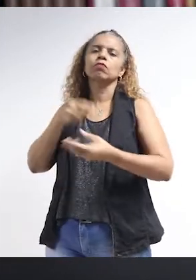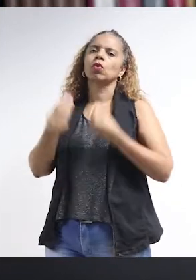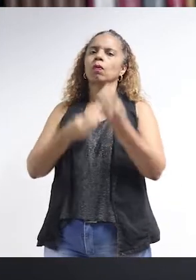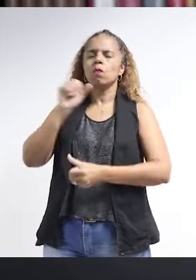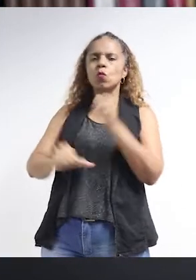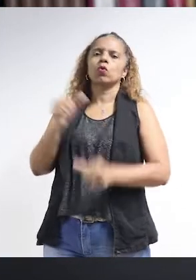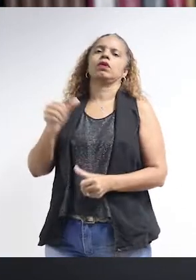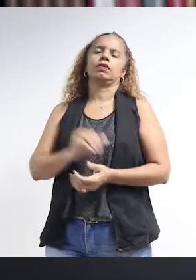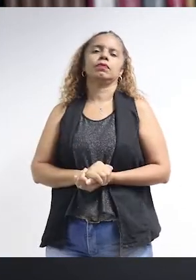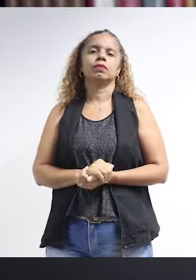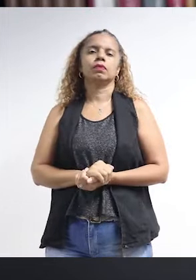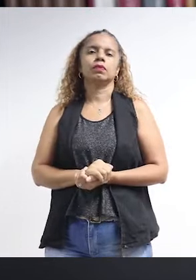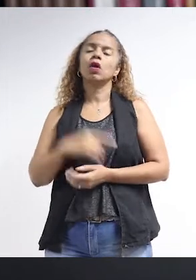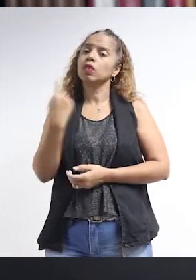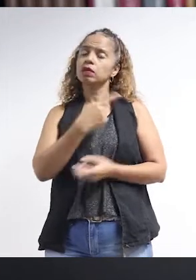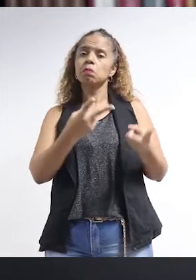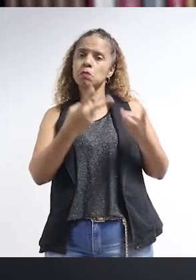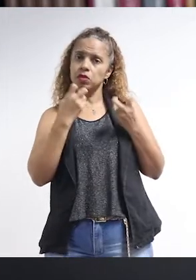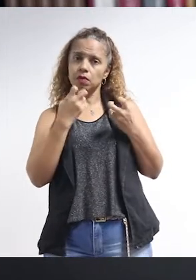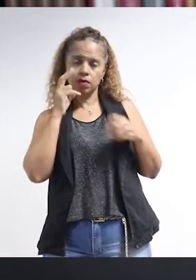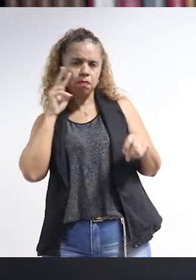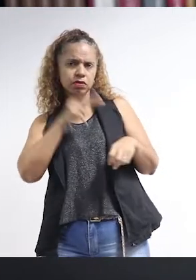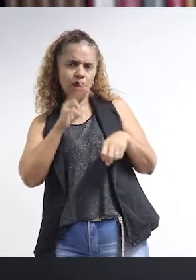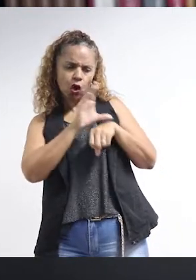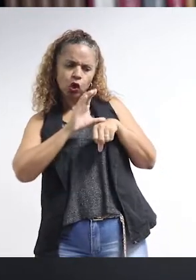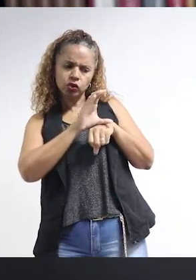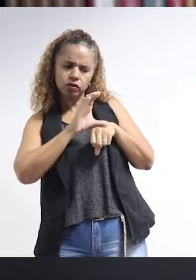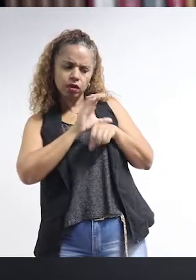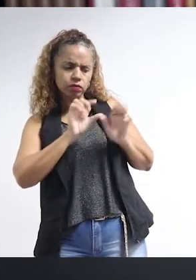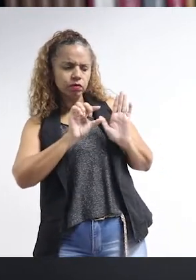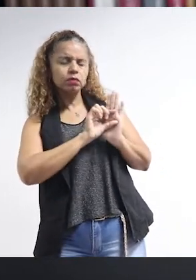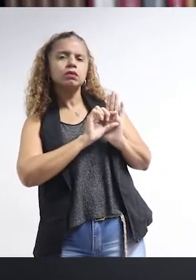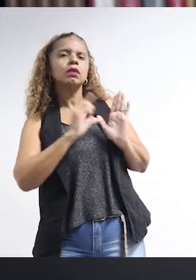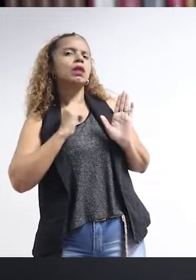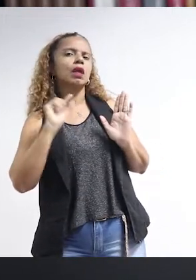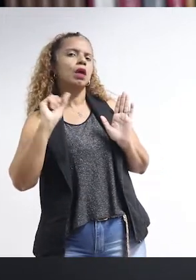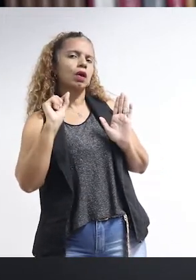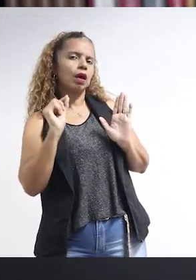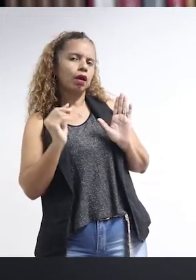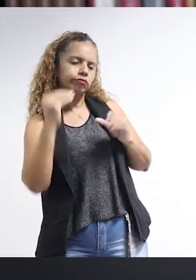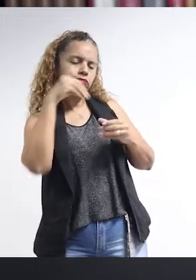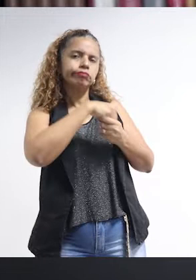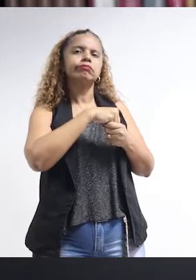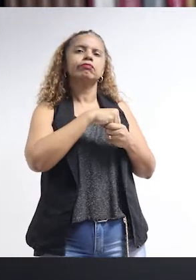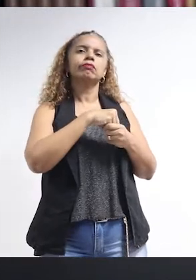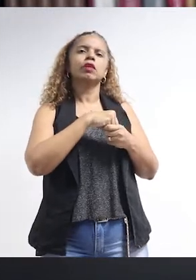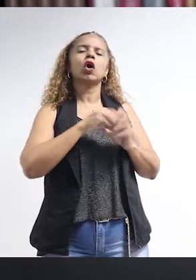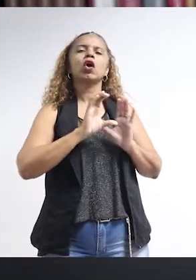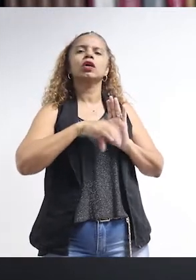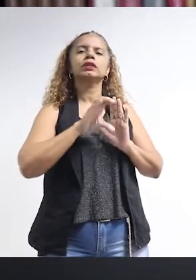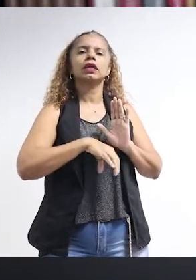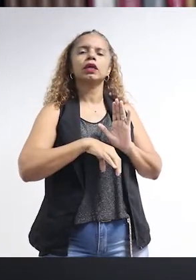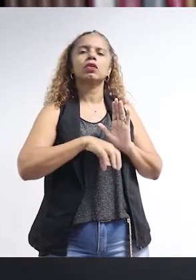realidade. Nós podemos observar que a Constituição de 88 incorporava o conceito